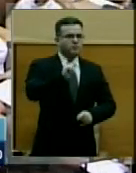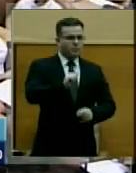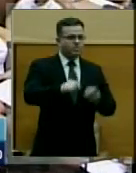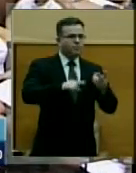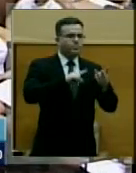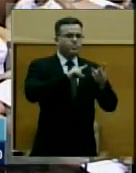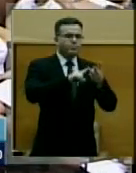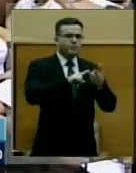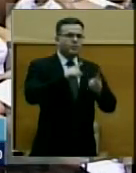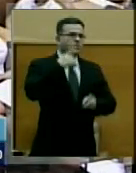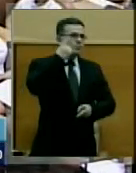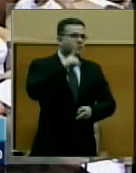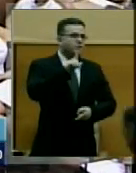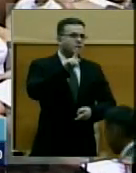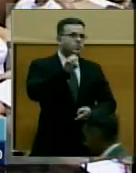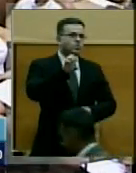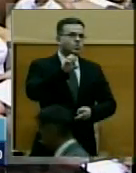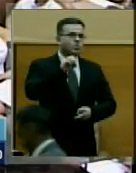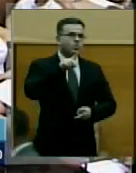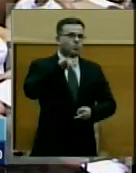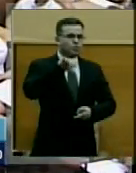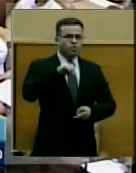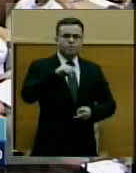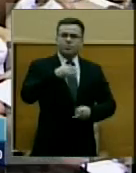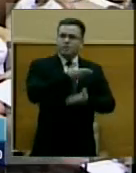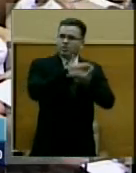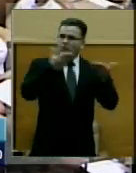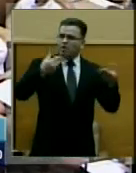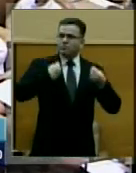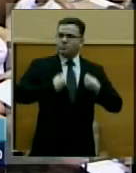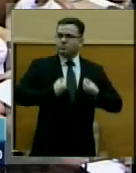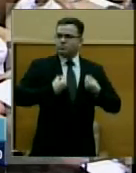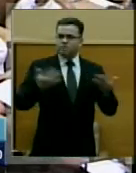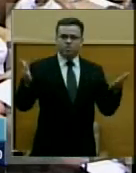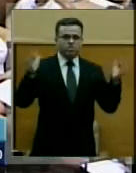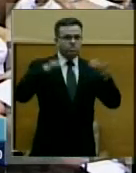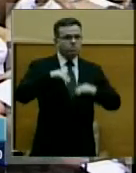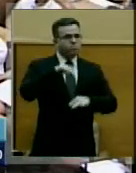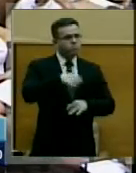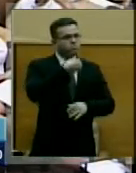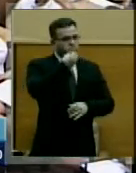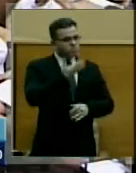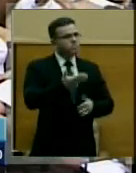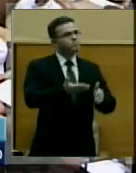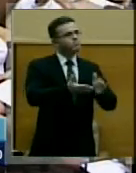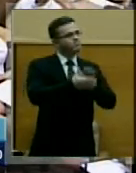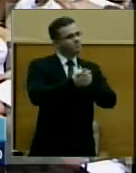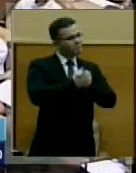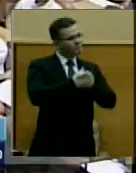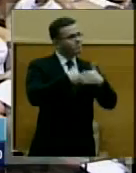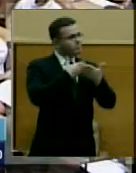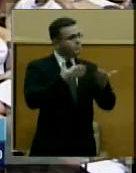todos os senhores nessa noite aqui presentes. Eu gostaria de ser breve na minha fala, mas gostaria de dizer o